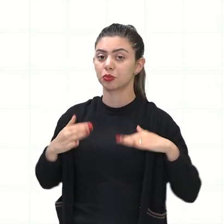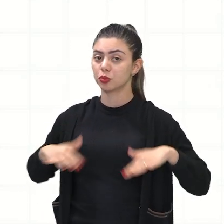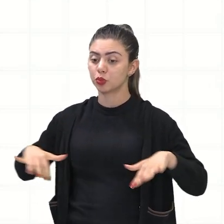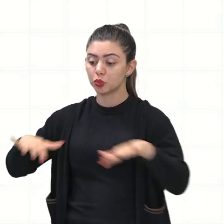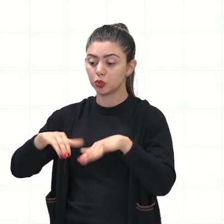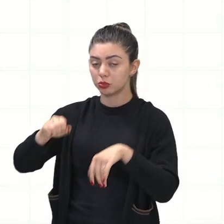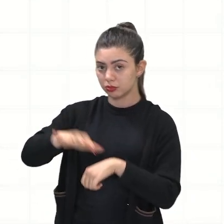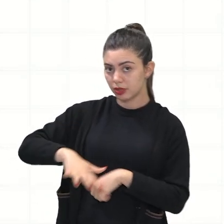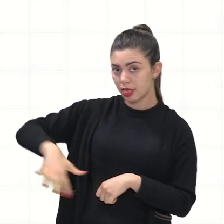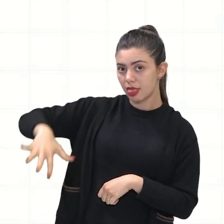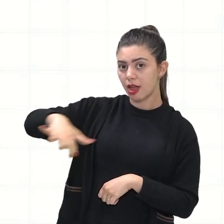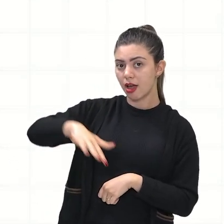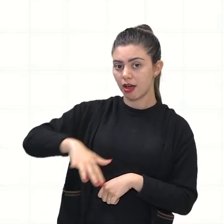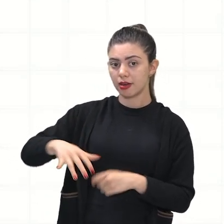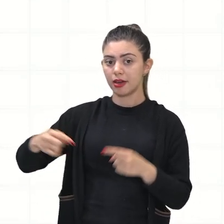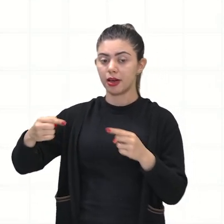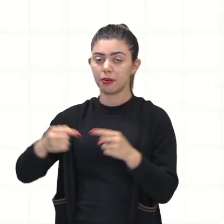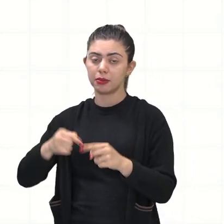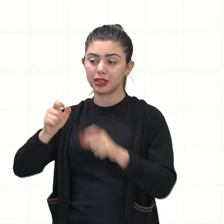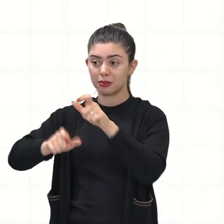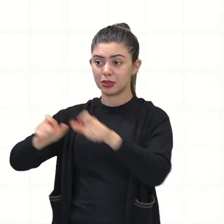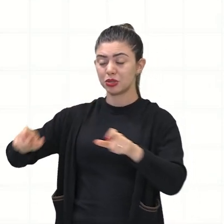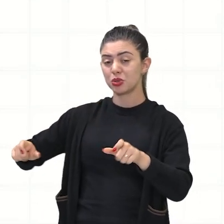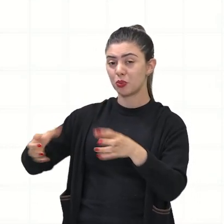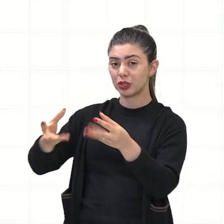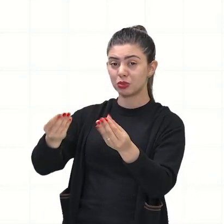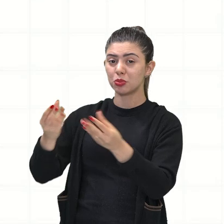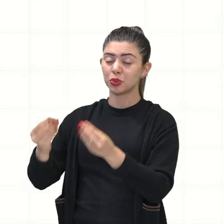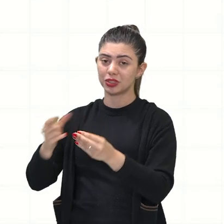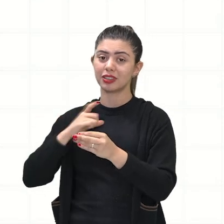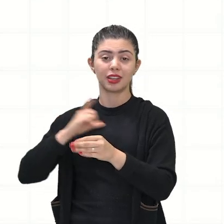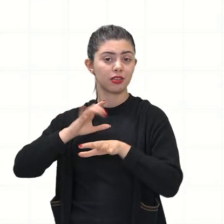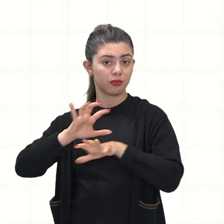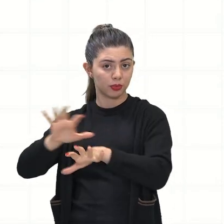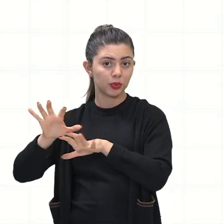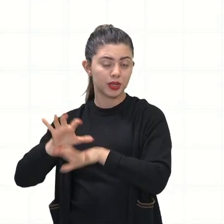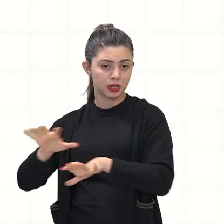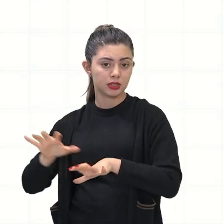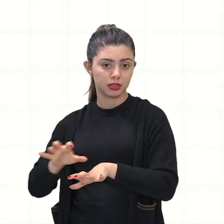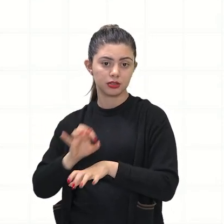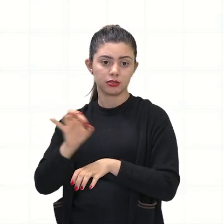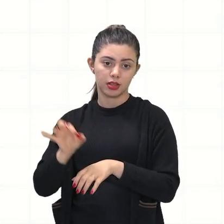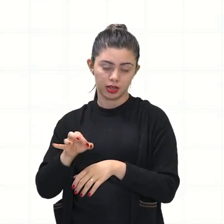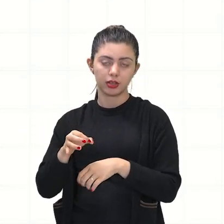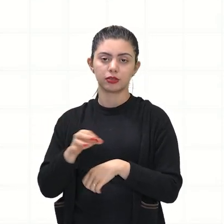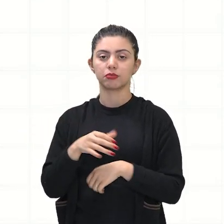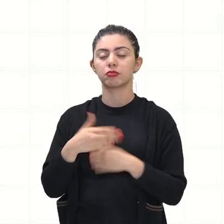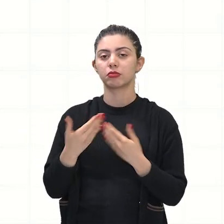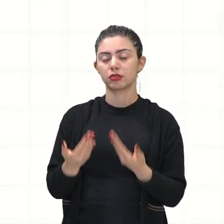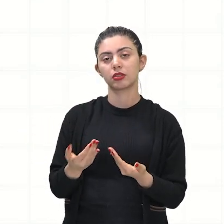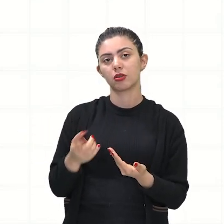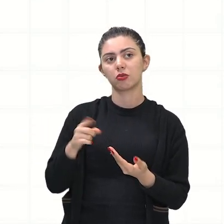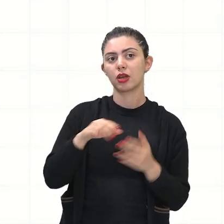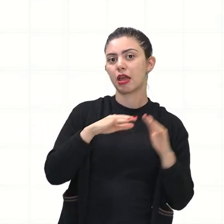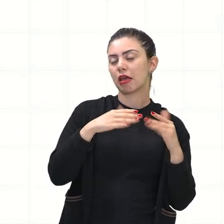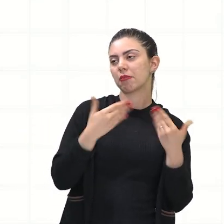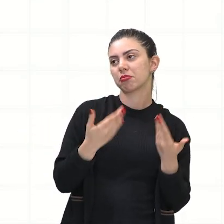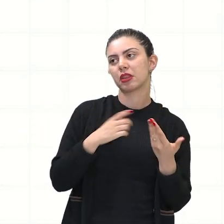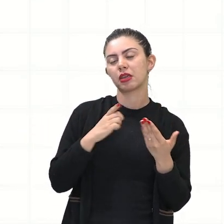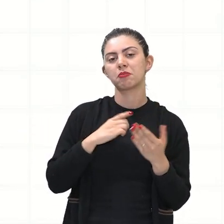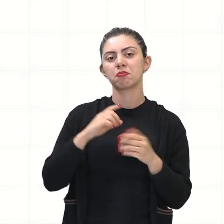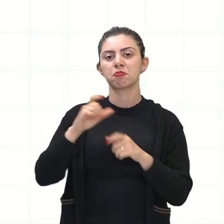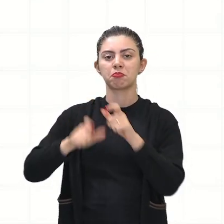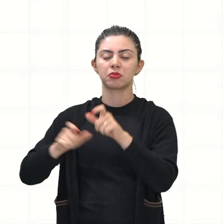nessa esfera, ela envolve muitas pessoas, envolve pessoas que vão além da sua